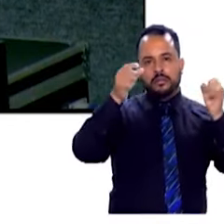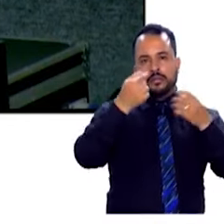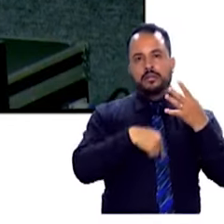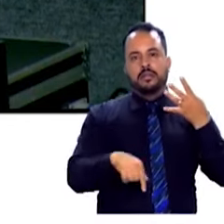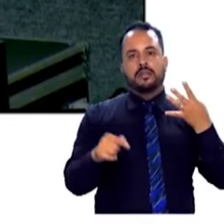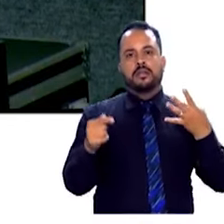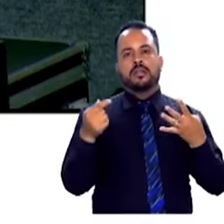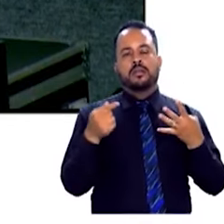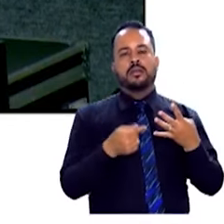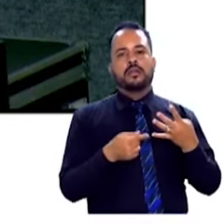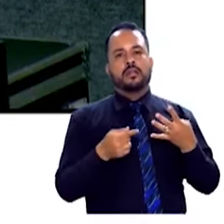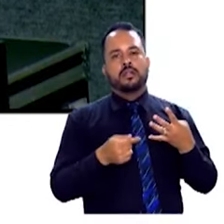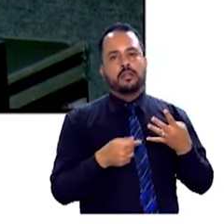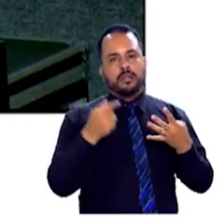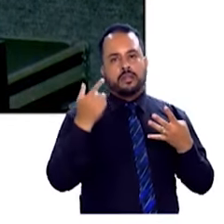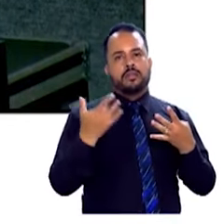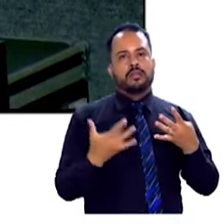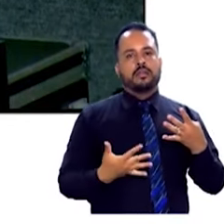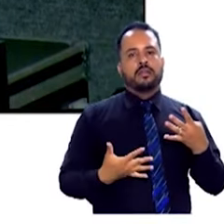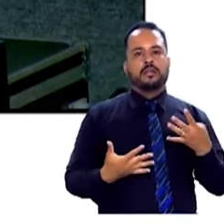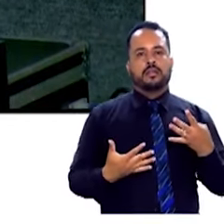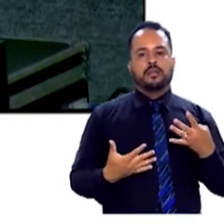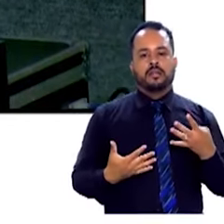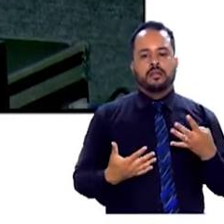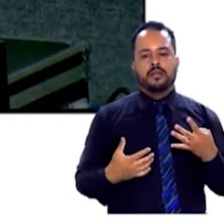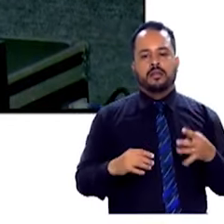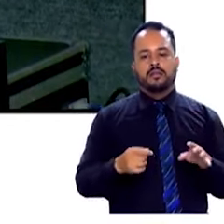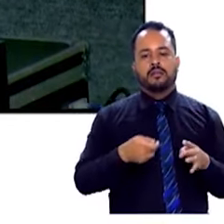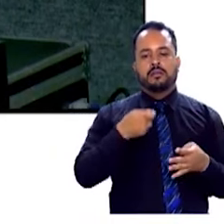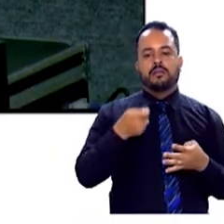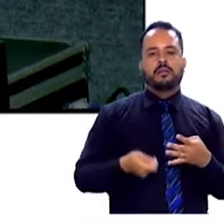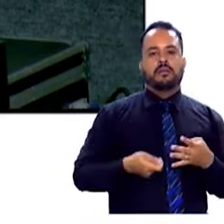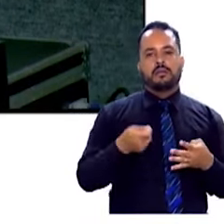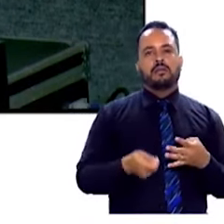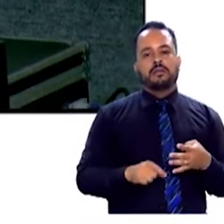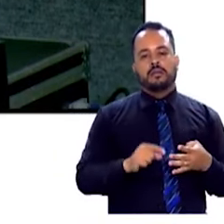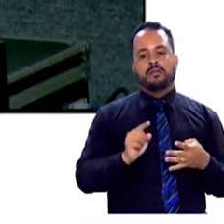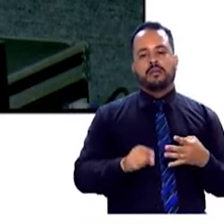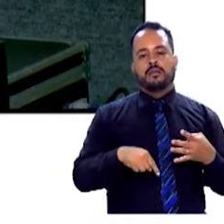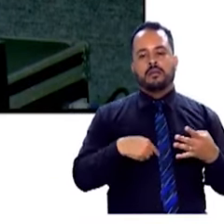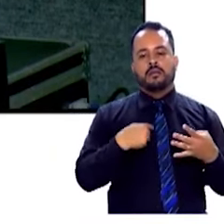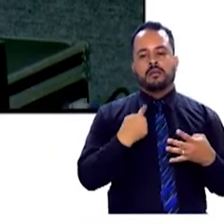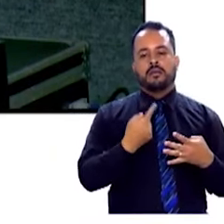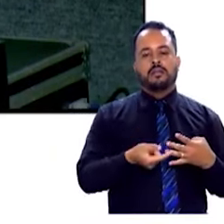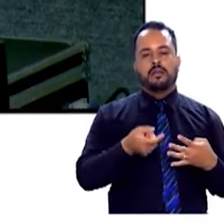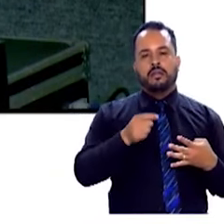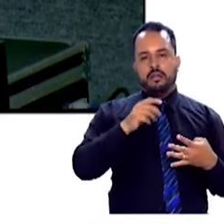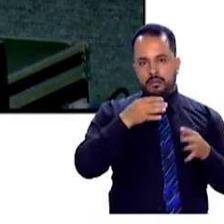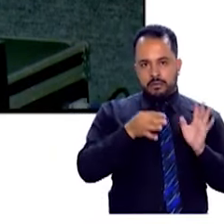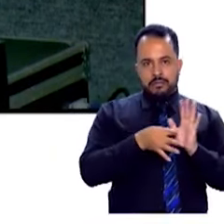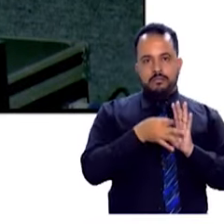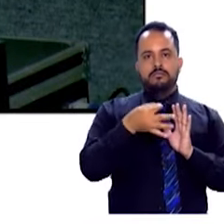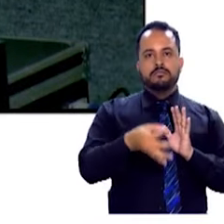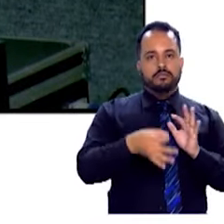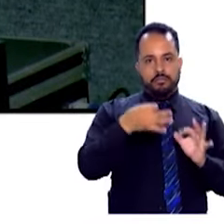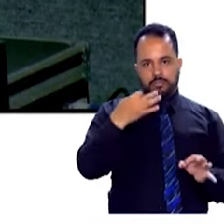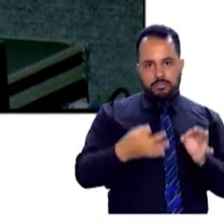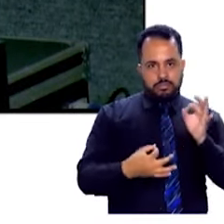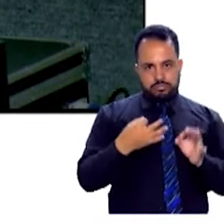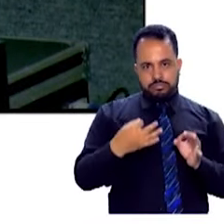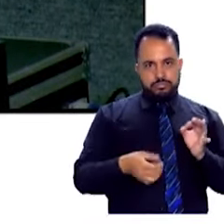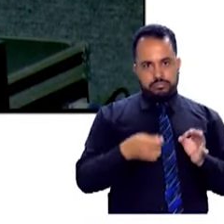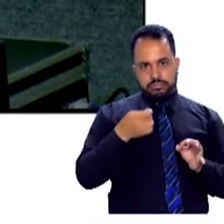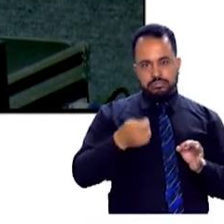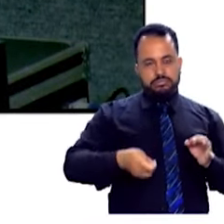vincula o que ele diz que é rácio não me obriga o que me obriga é a rácio não a opinião do próprio juiz que deu a decisão sobre